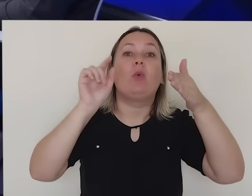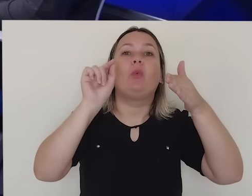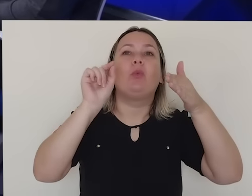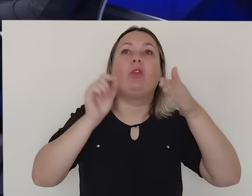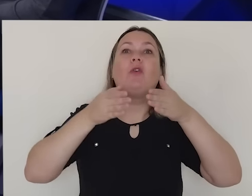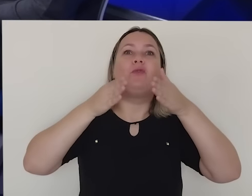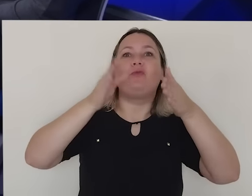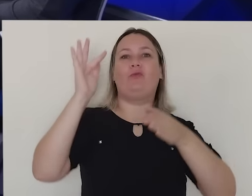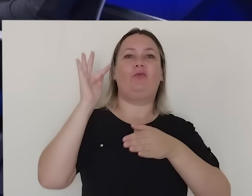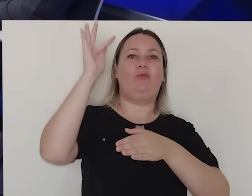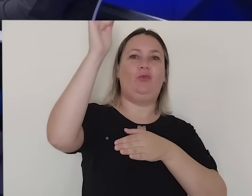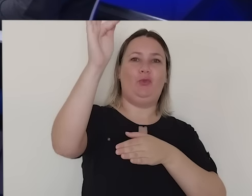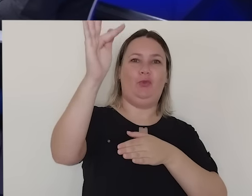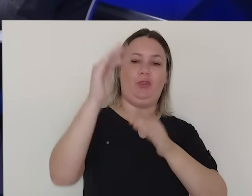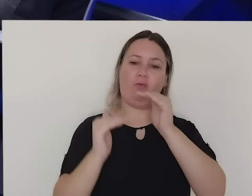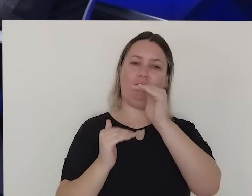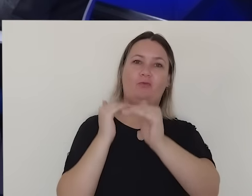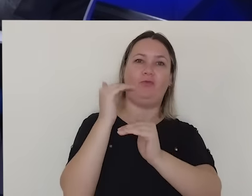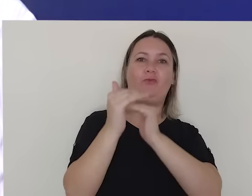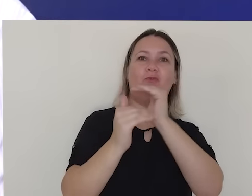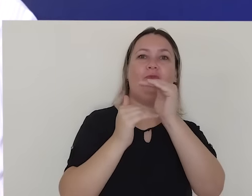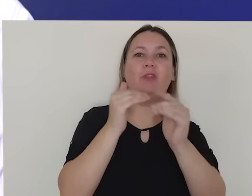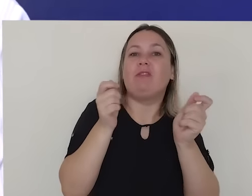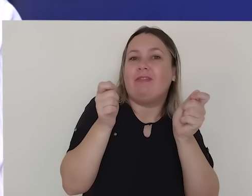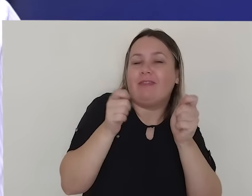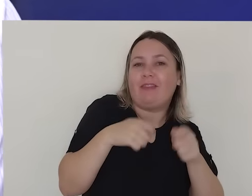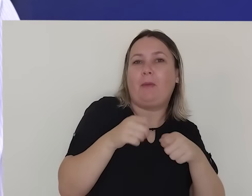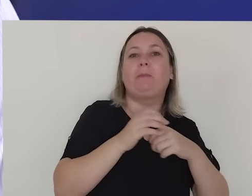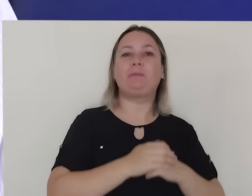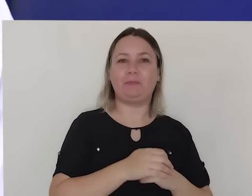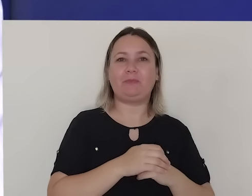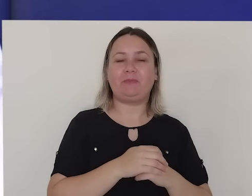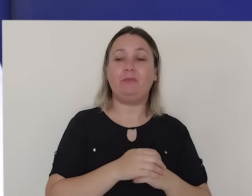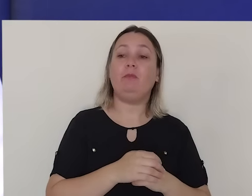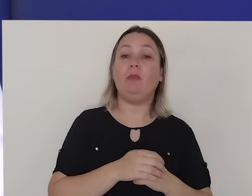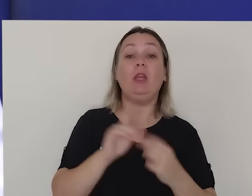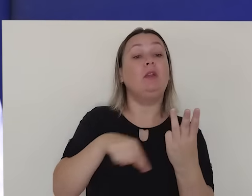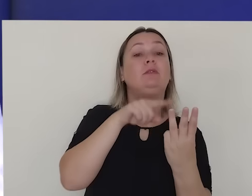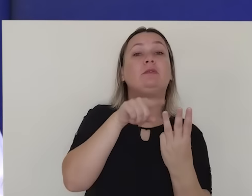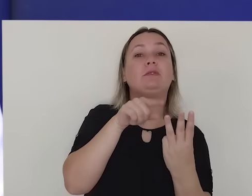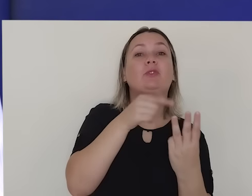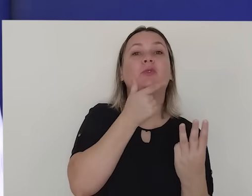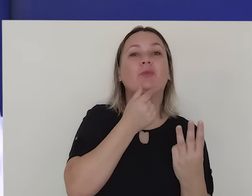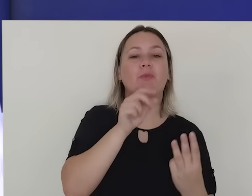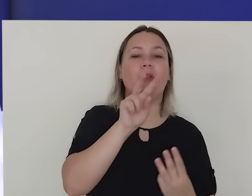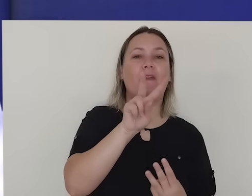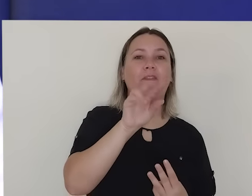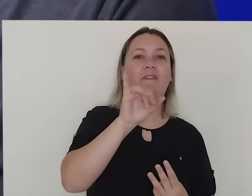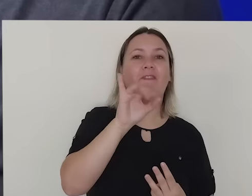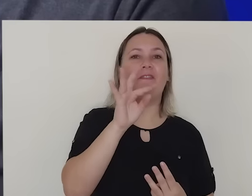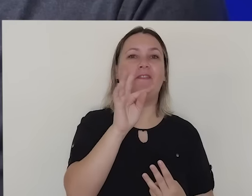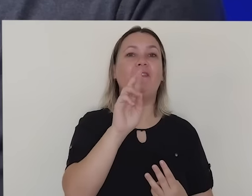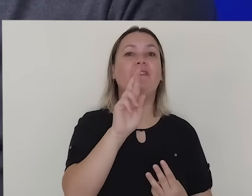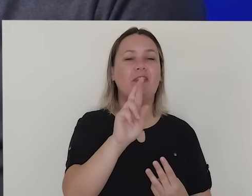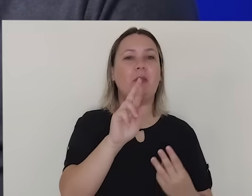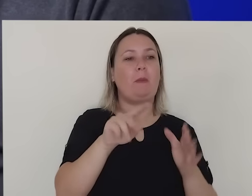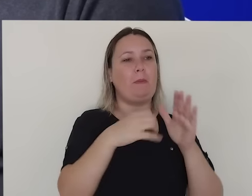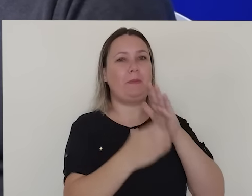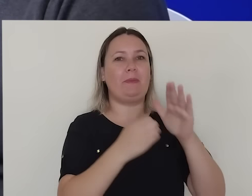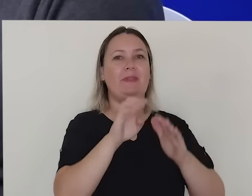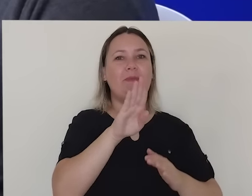gente ir evoluindo a cada etapa e Vitor como que conta um pouquinho pra gente como é lá na no na bioid Claro